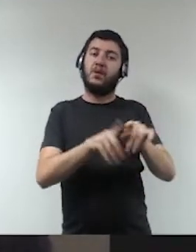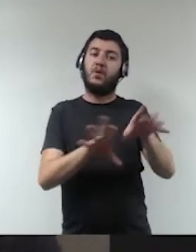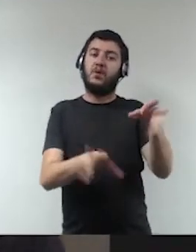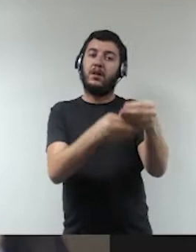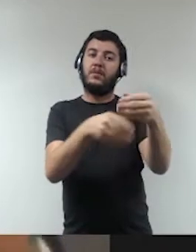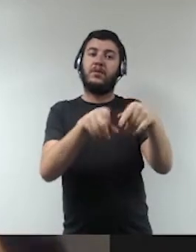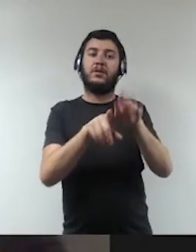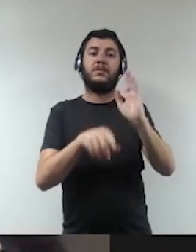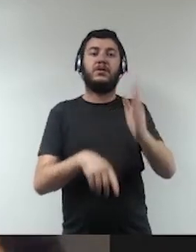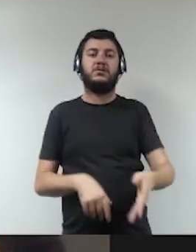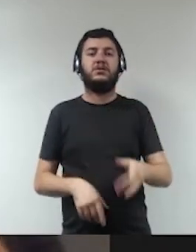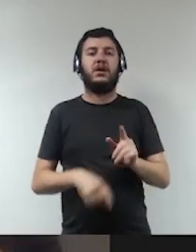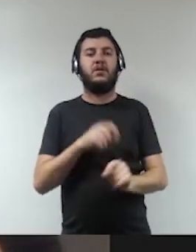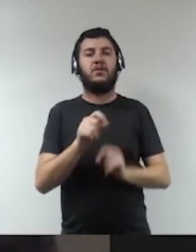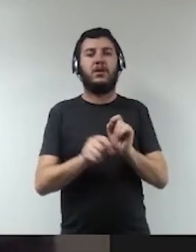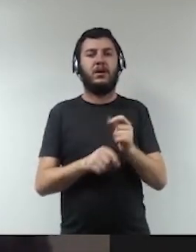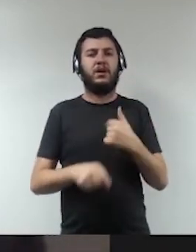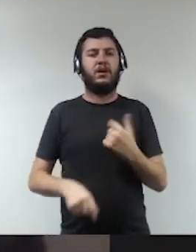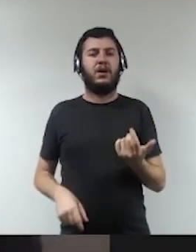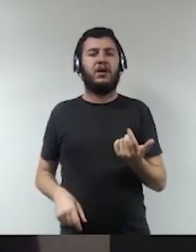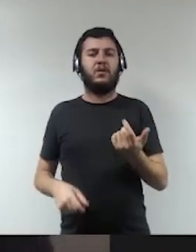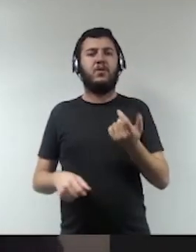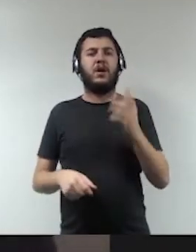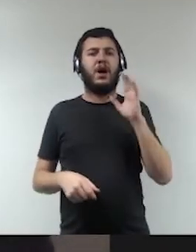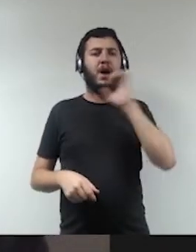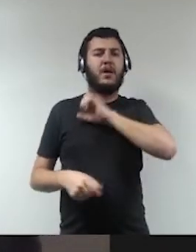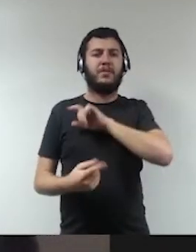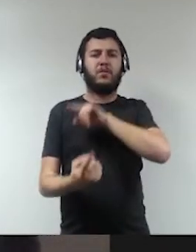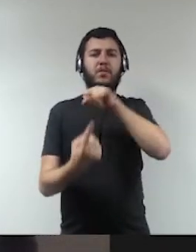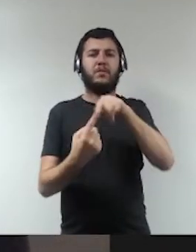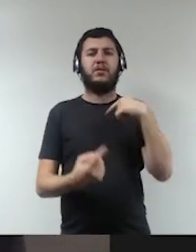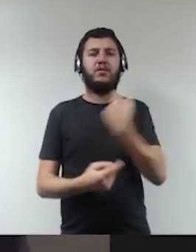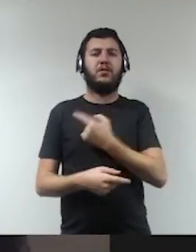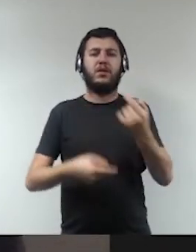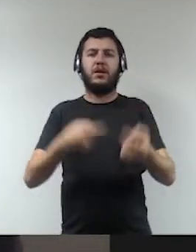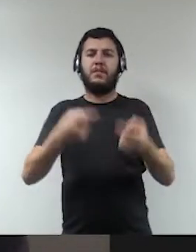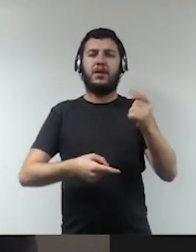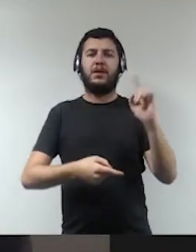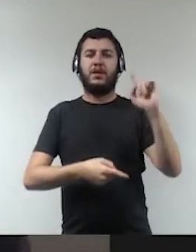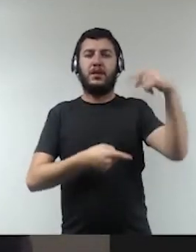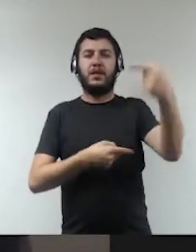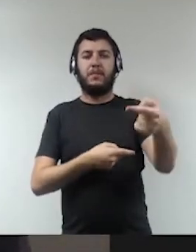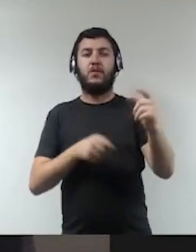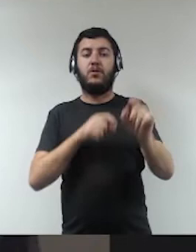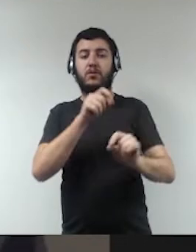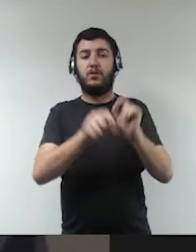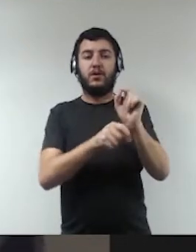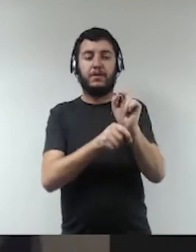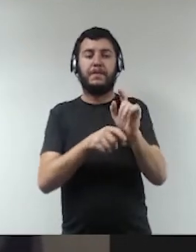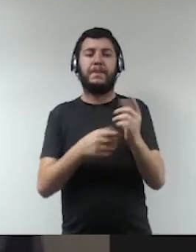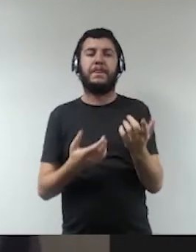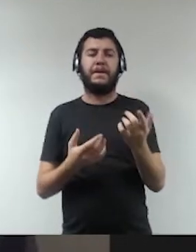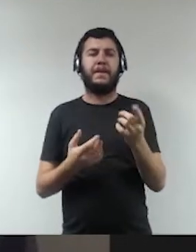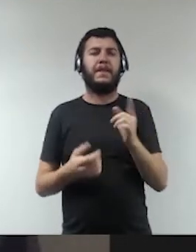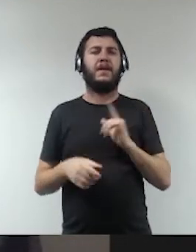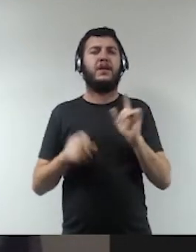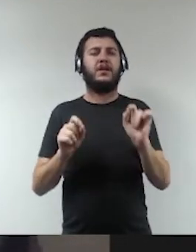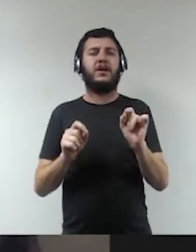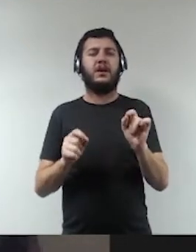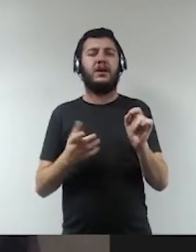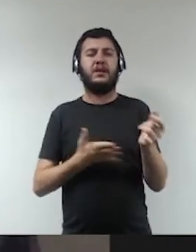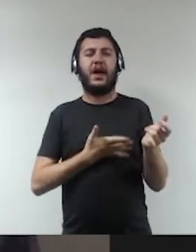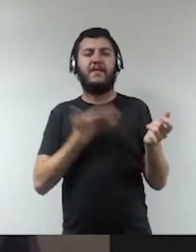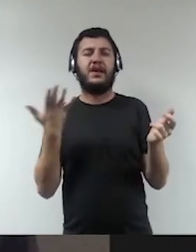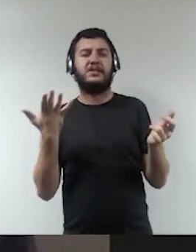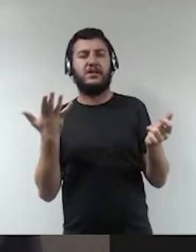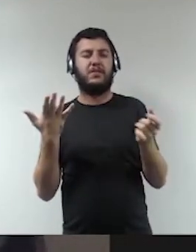essa aversão, eu estou sendo um pouco mais rápido aqui para a gente poder debater depois, contribui aquela aversão latina, né, de nós